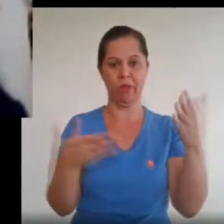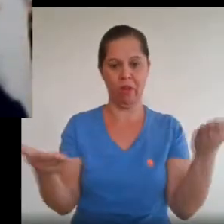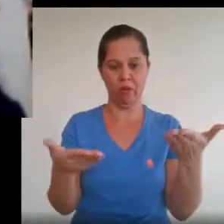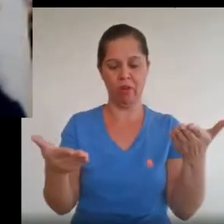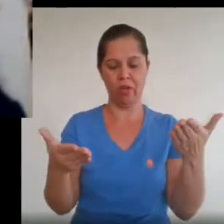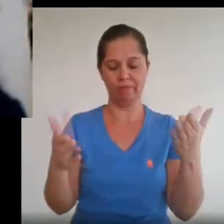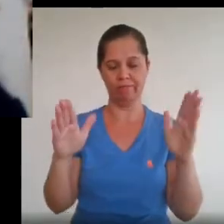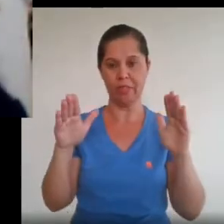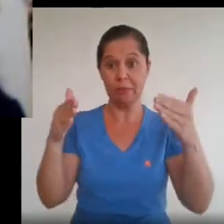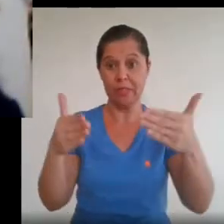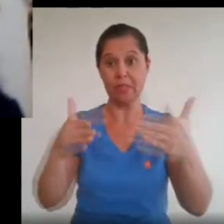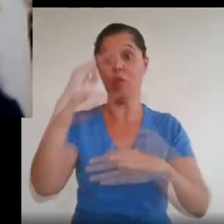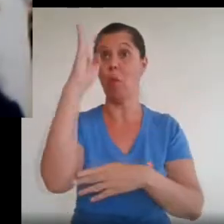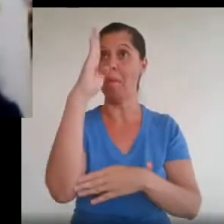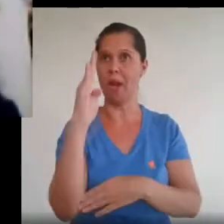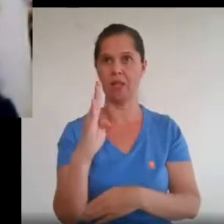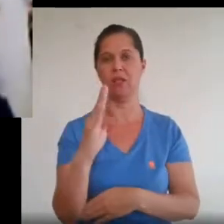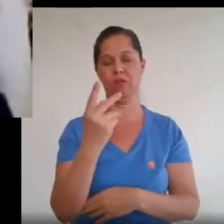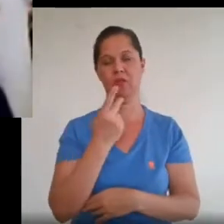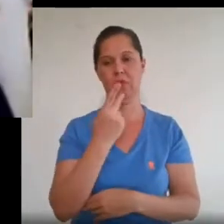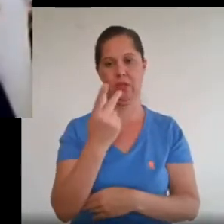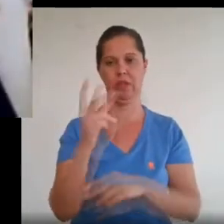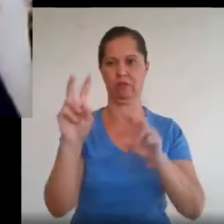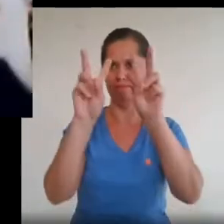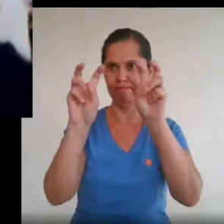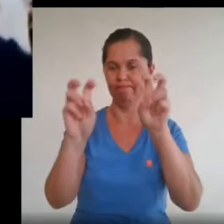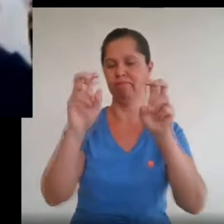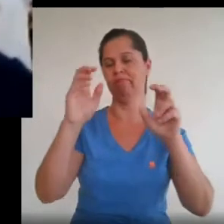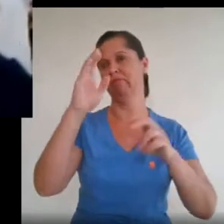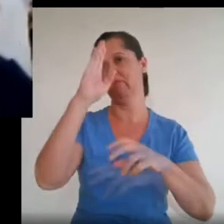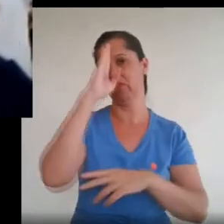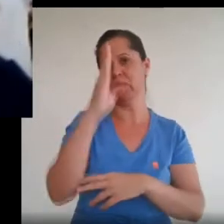fazendo a nossa fala centrada no Brasil, tá?